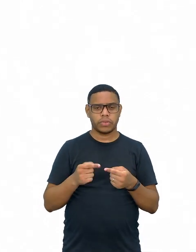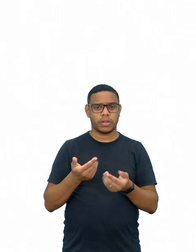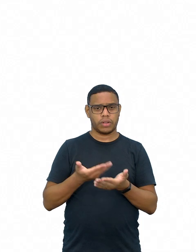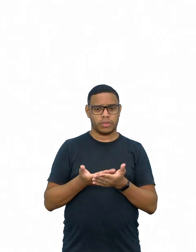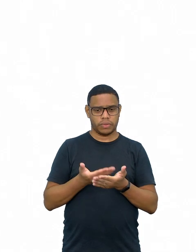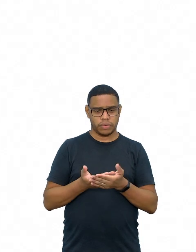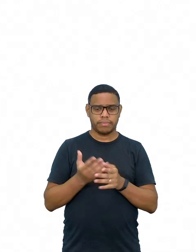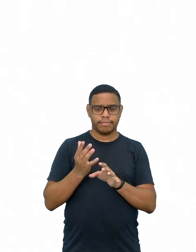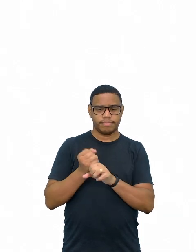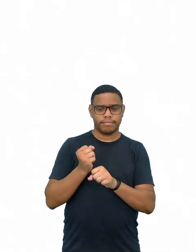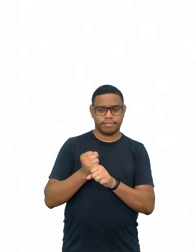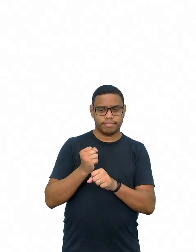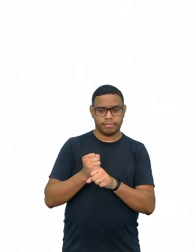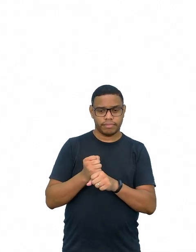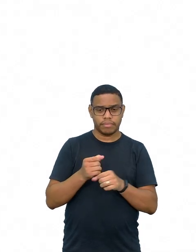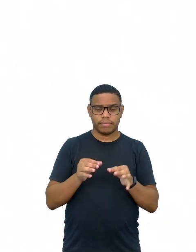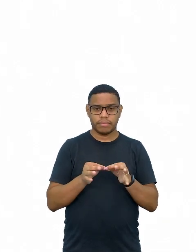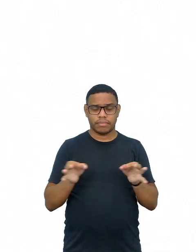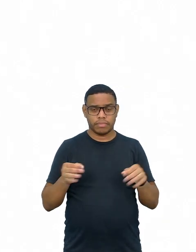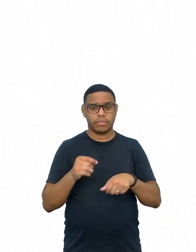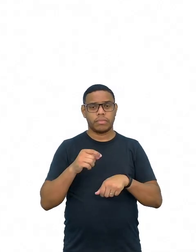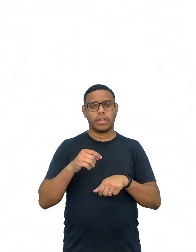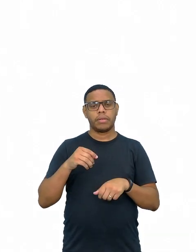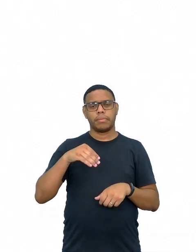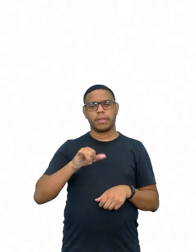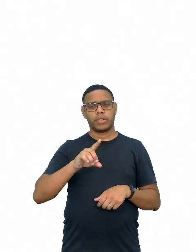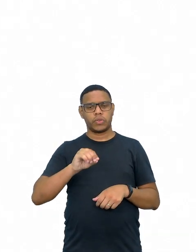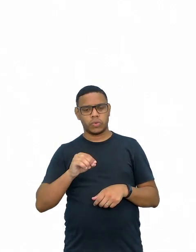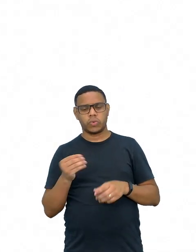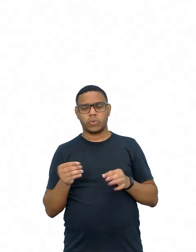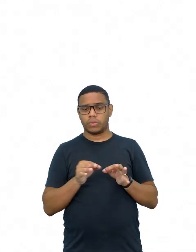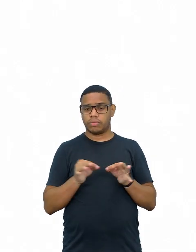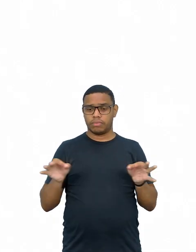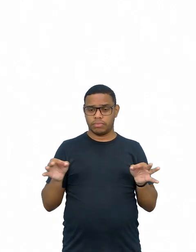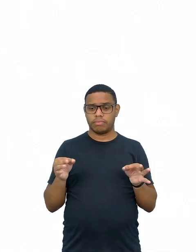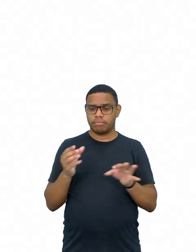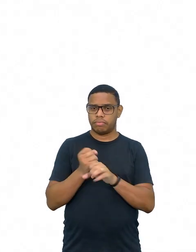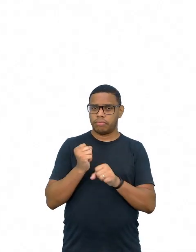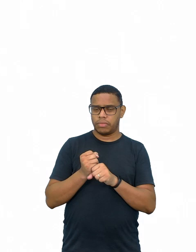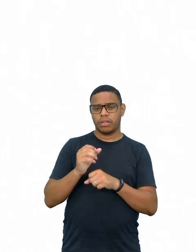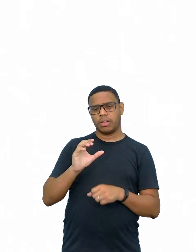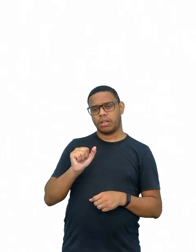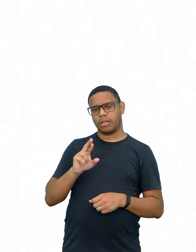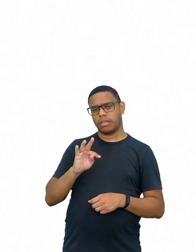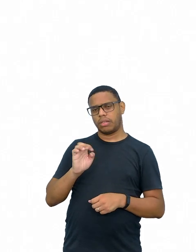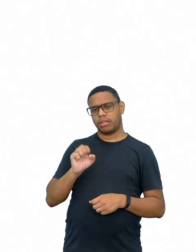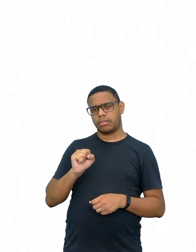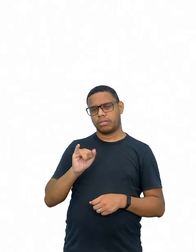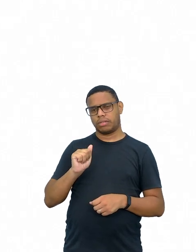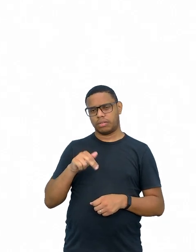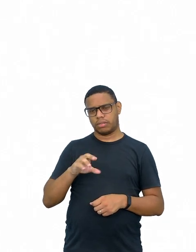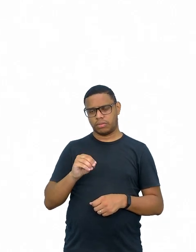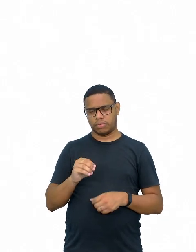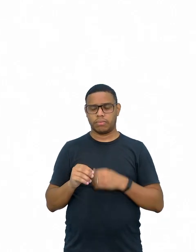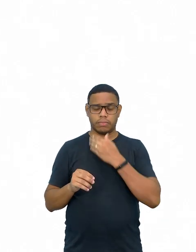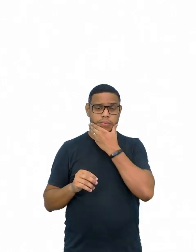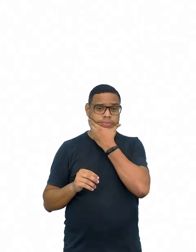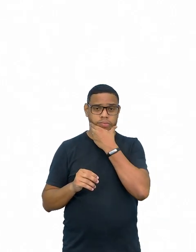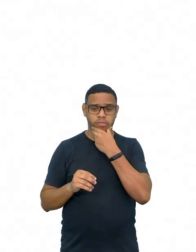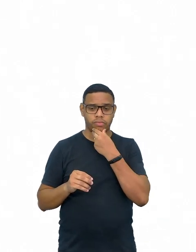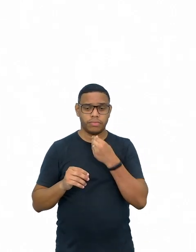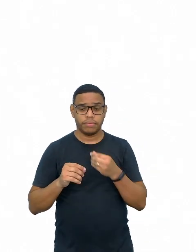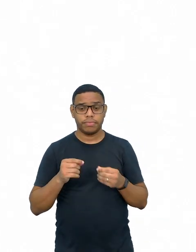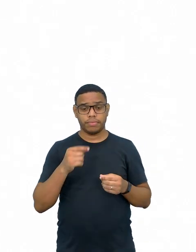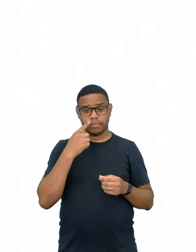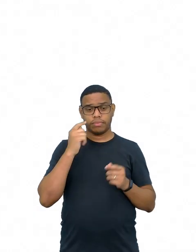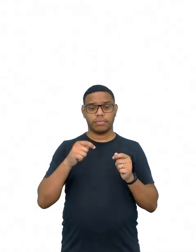aula. Calcular a distância e o ponto médio de segmento de reta no plano cartesiano. Para quê? Para poder calcular perímetro, para